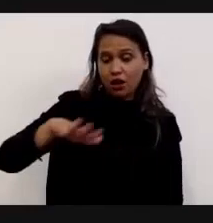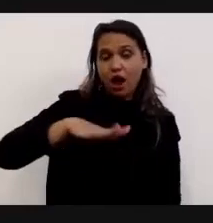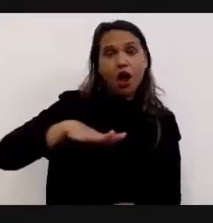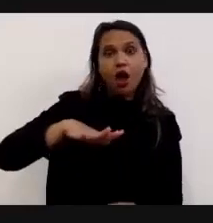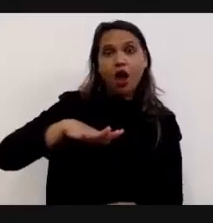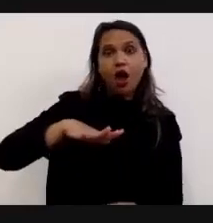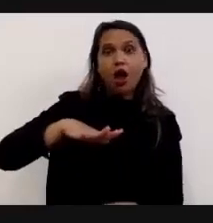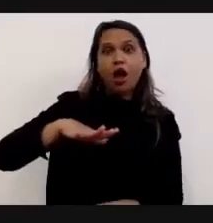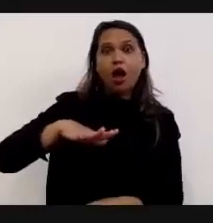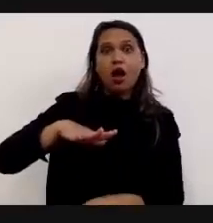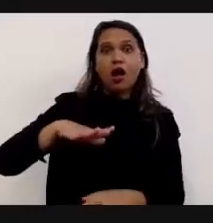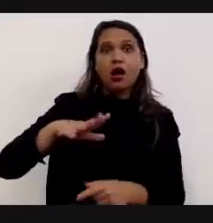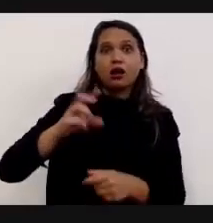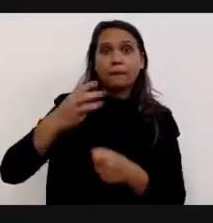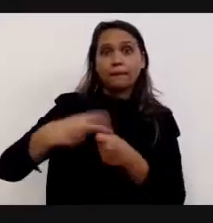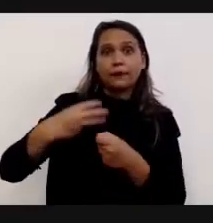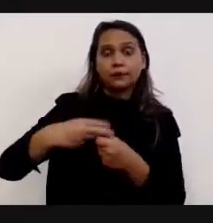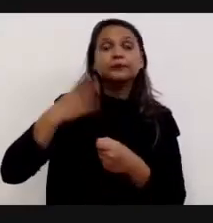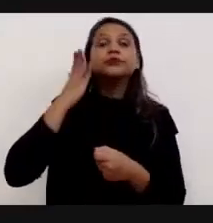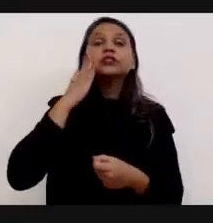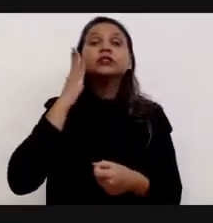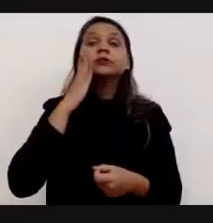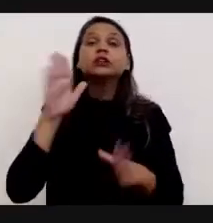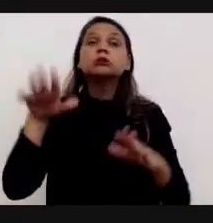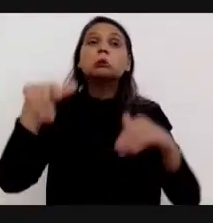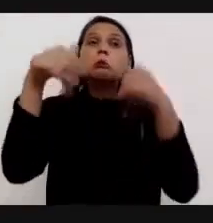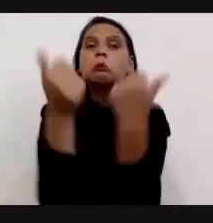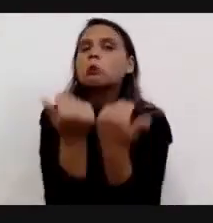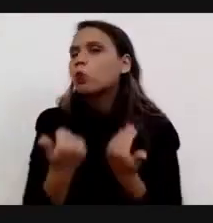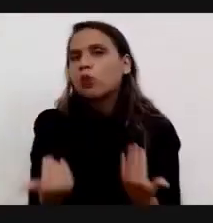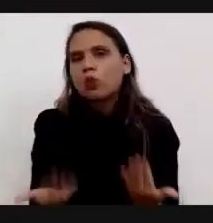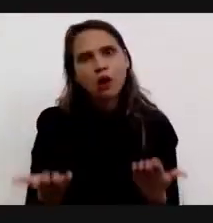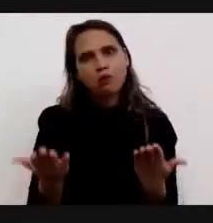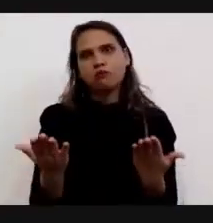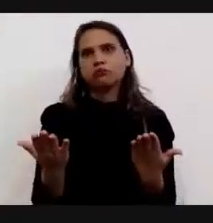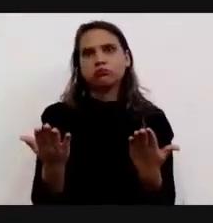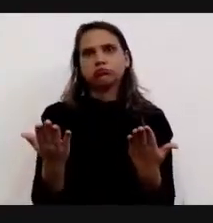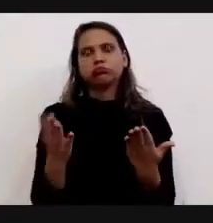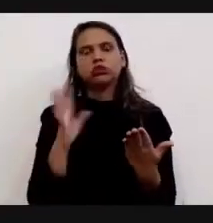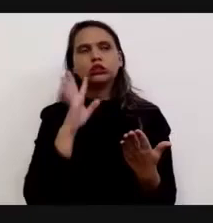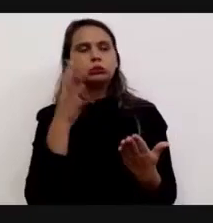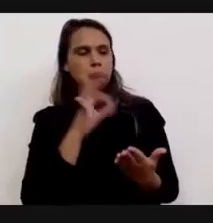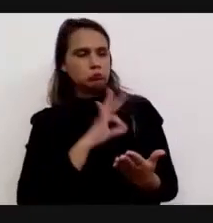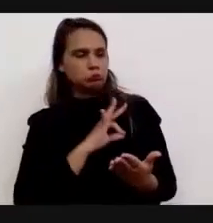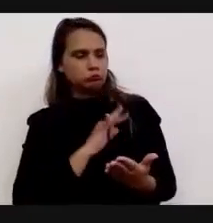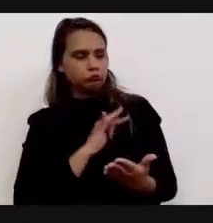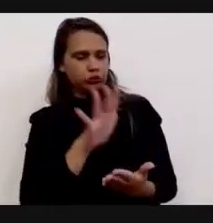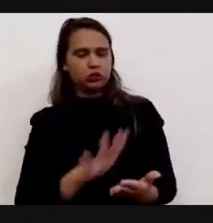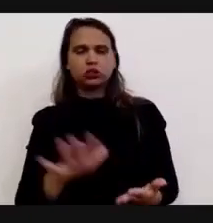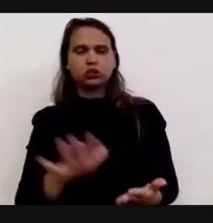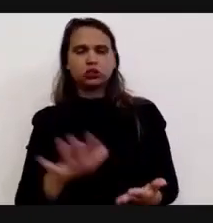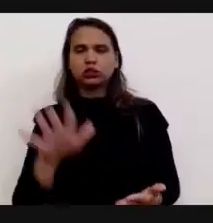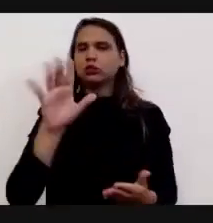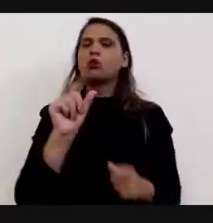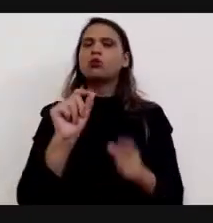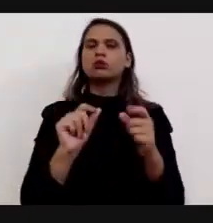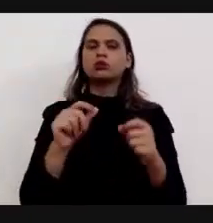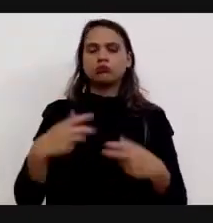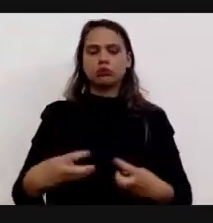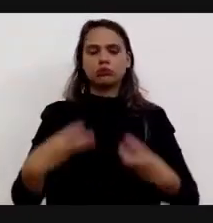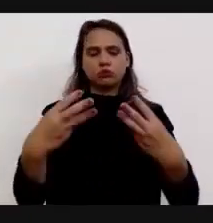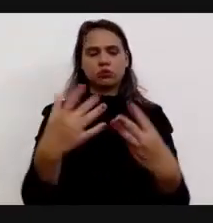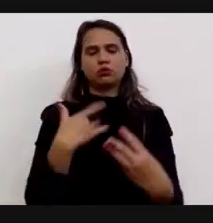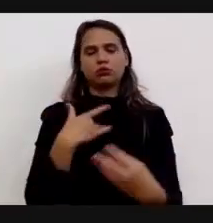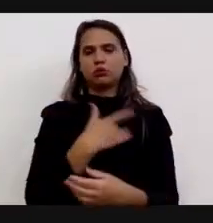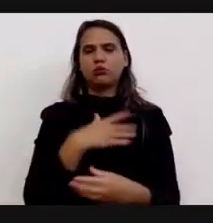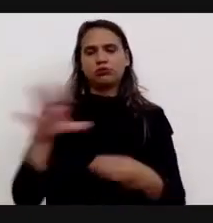municipal estar participando dessa reunião para ver, talvez, qual a providência que a Polícia Federal está fazendo com os refugiados? O que o Ministério da Saúde está aportando de